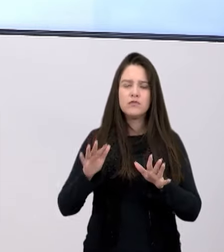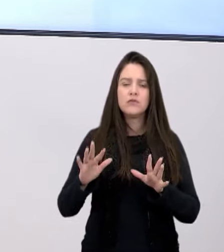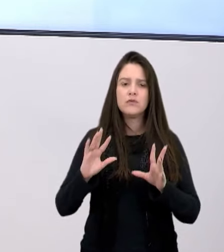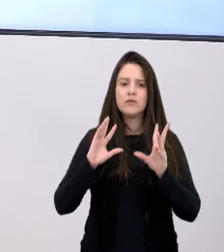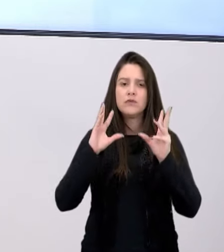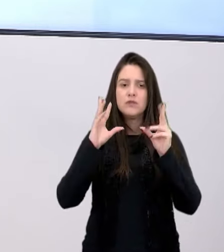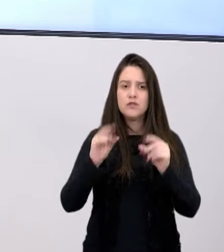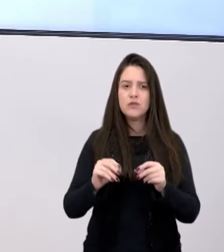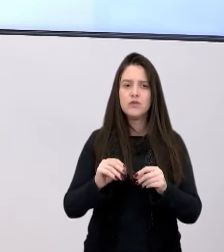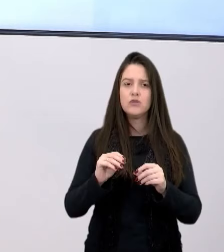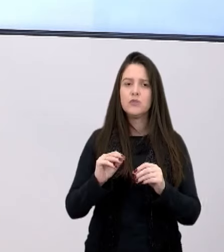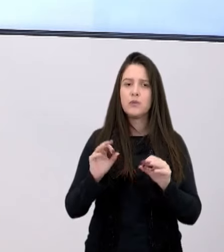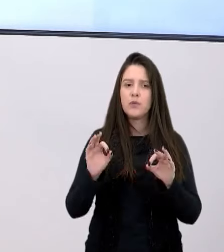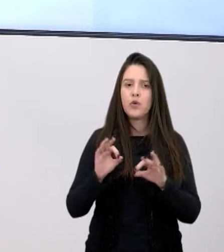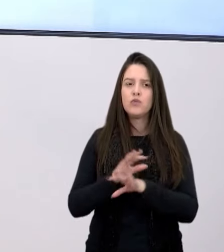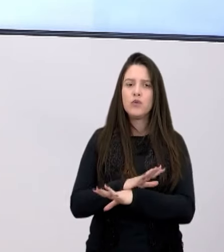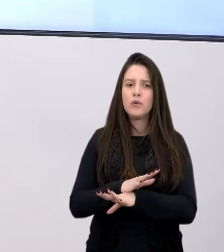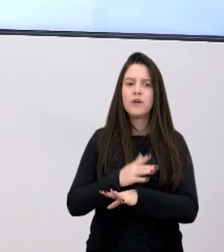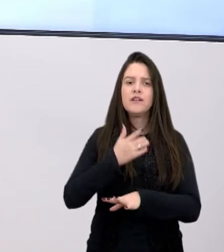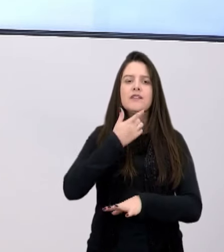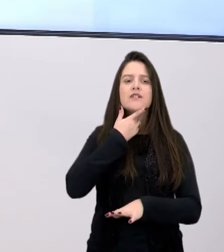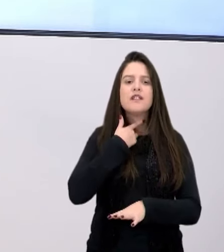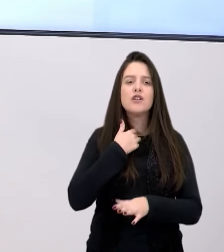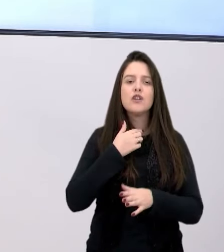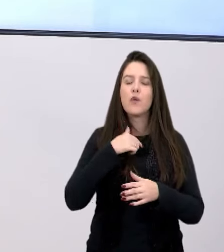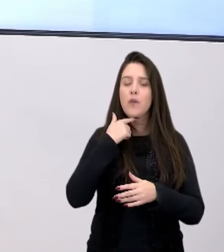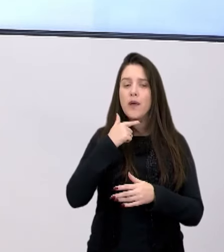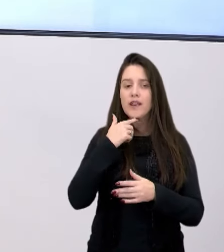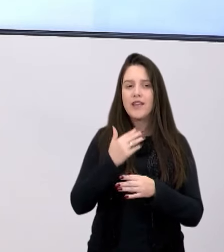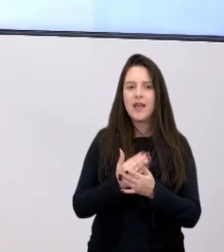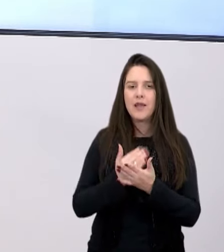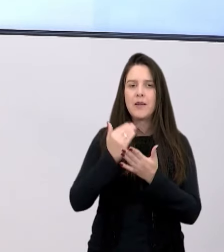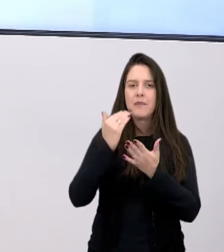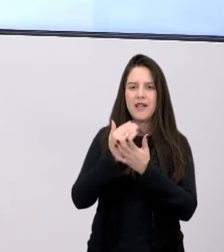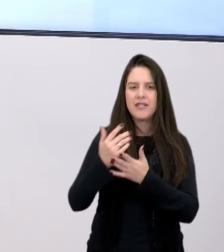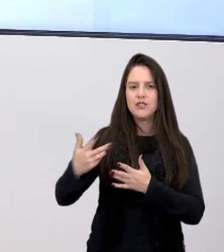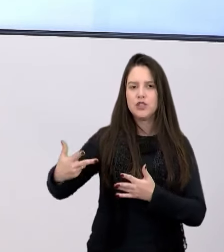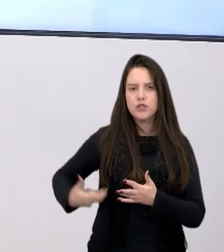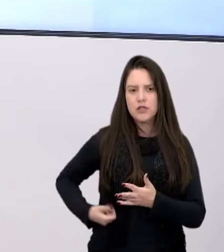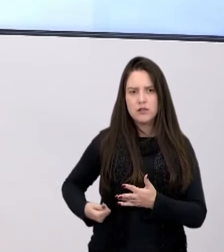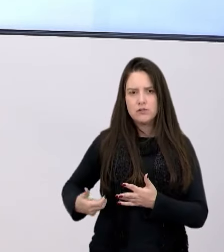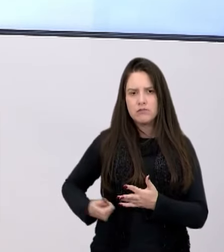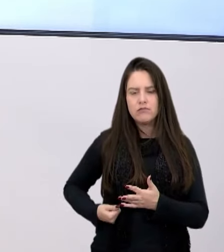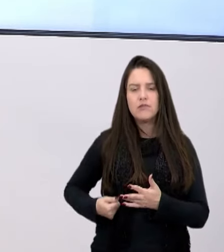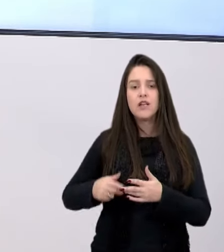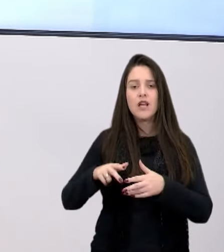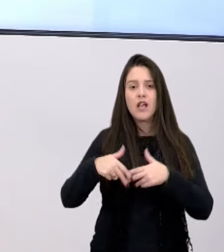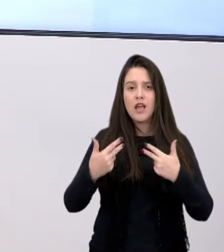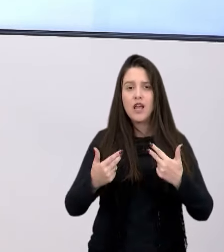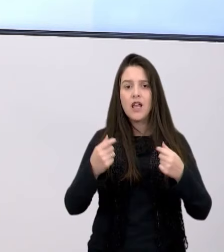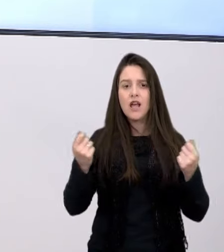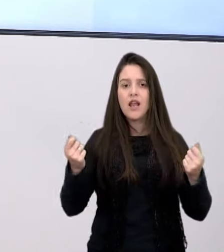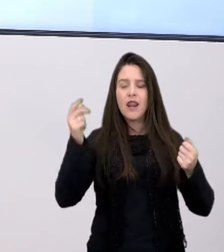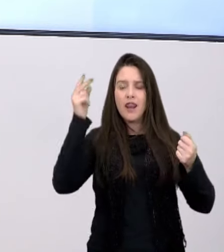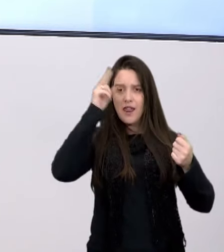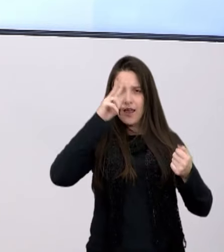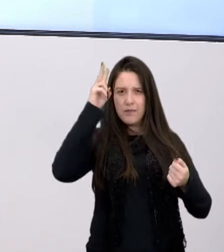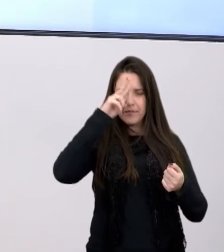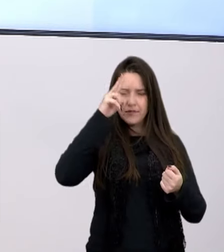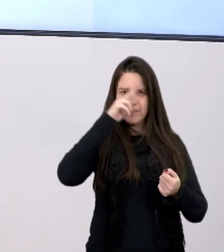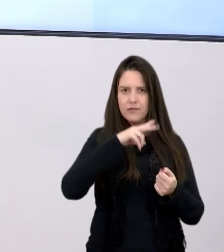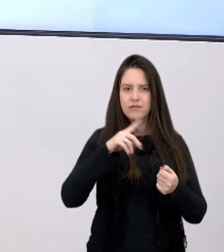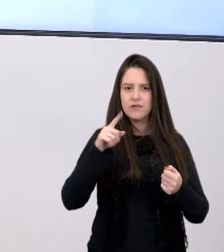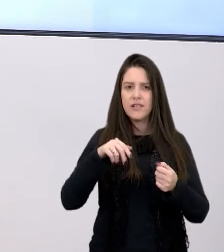tanto produzir insulina, ele já não aguenta mais tanto produzir insulina, então aí ele acaba entrando, né,